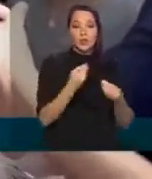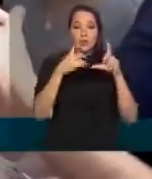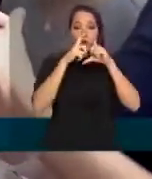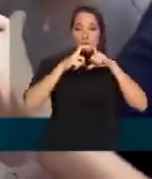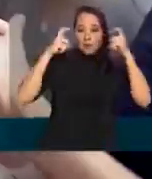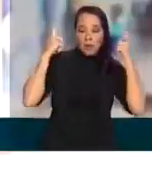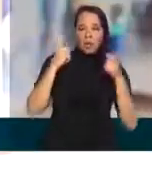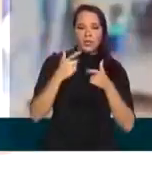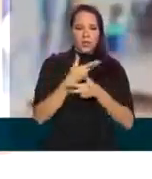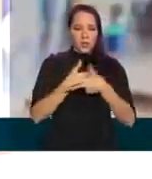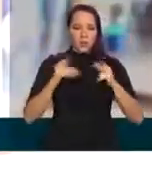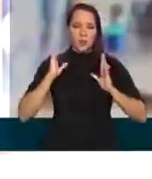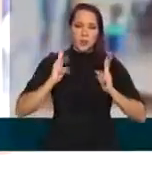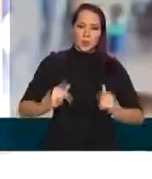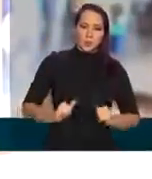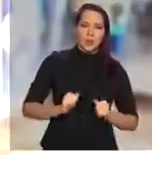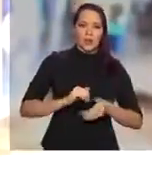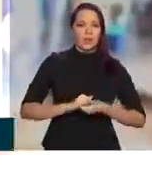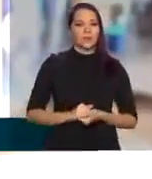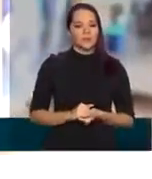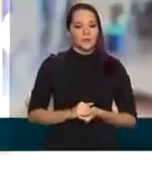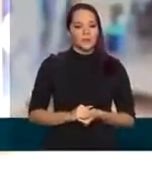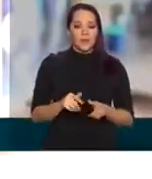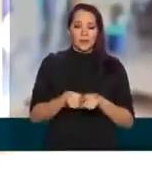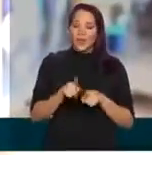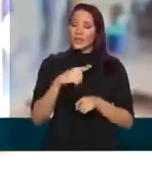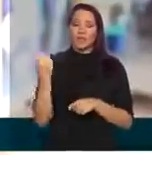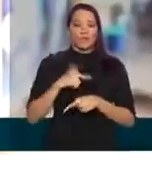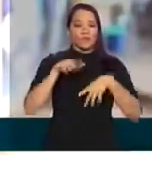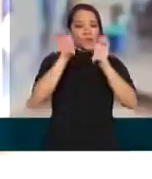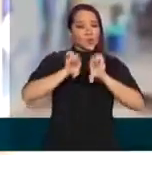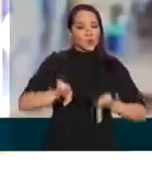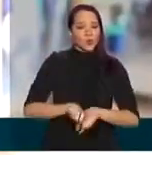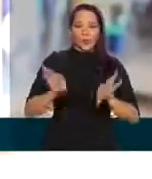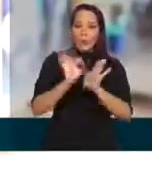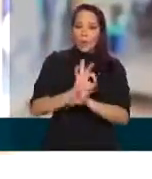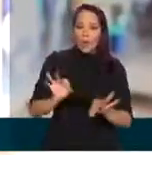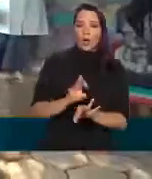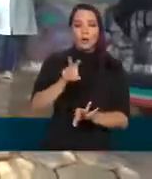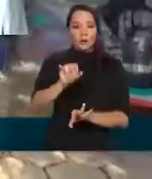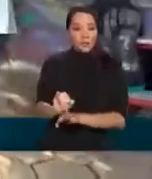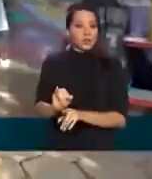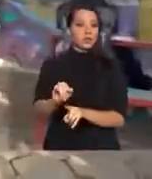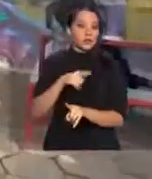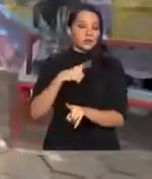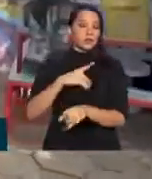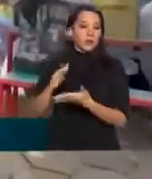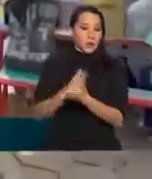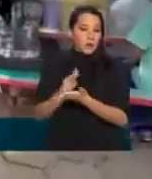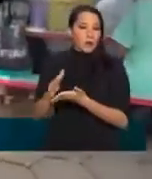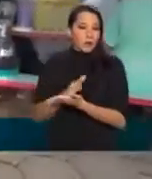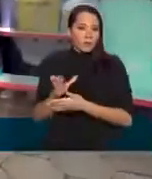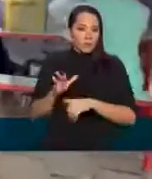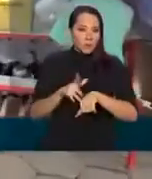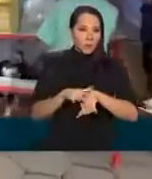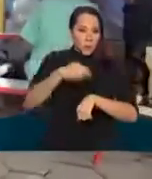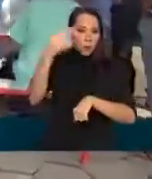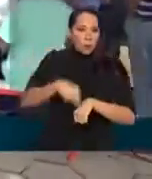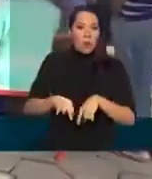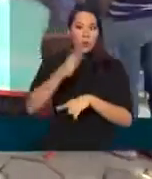ggn e alimentos que a gente não tem estrutura nenhuma né estrutura se caso houvesse algum caso de confirmação